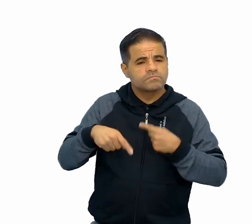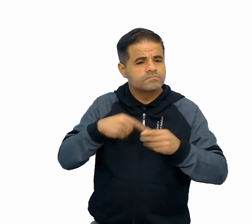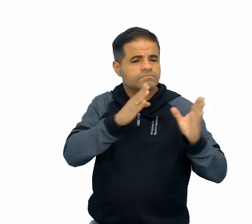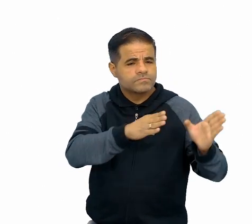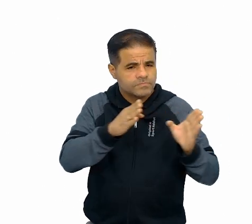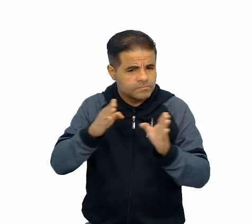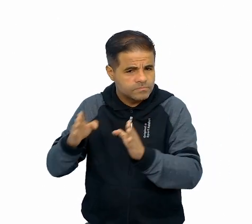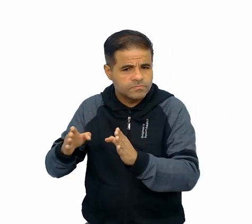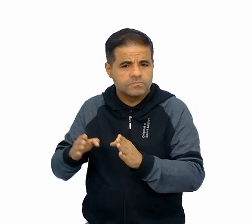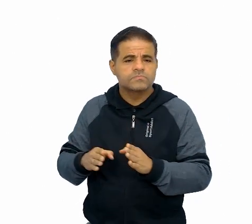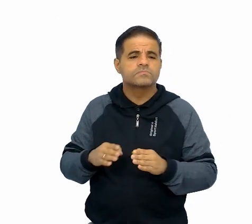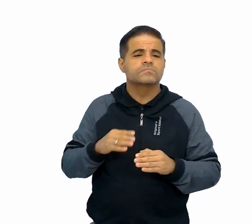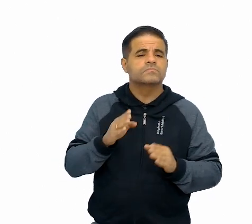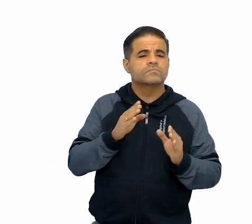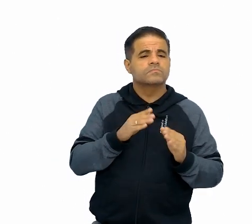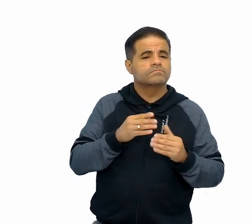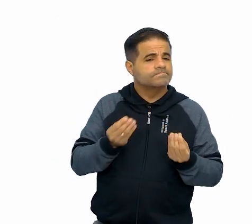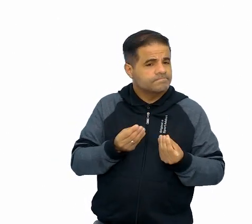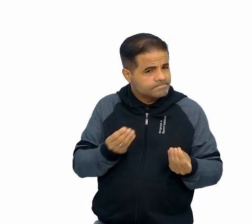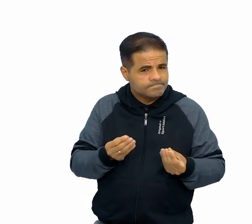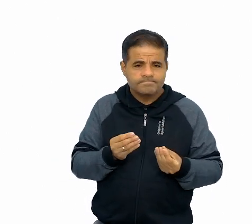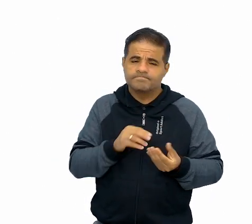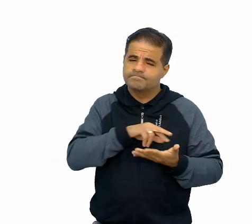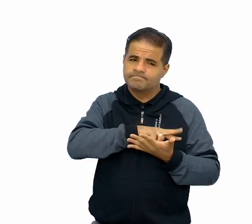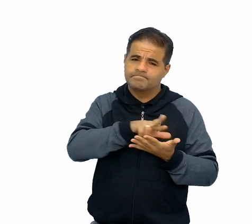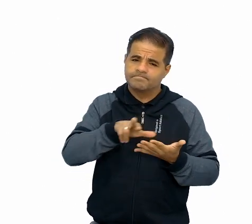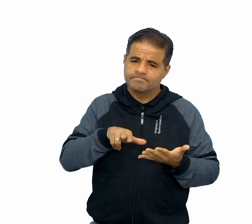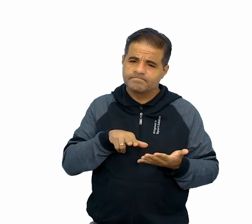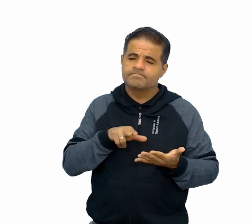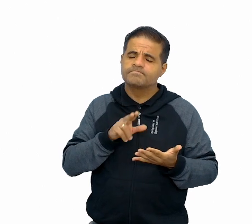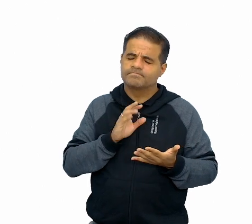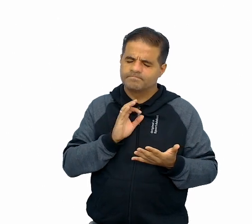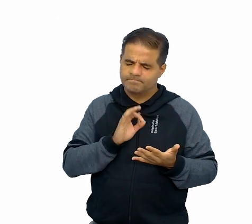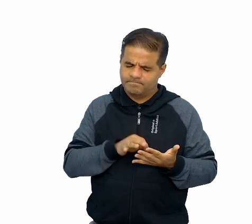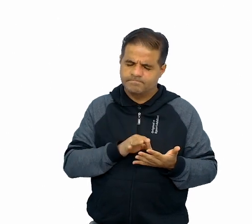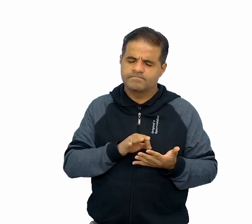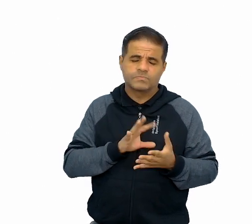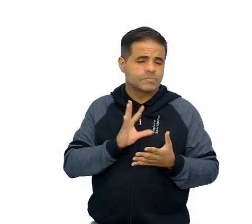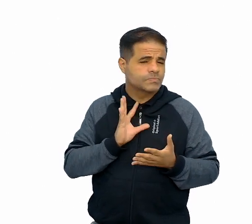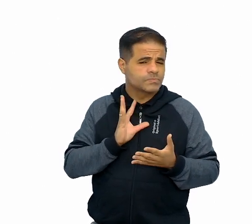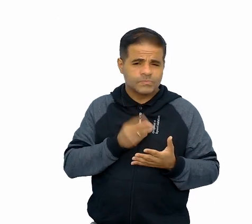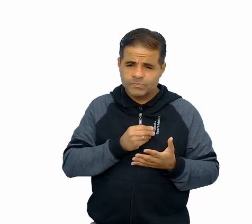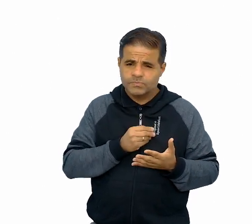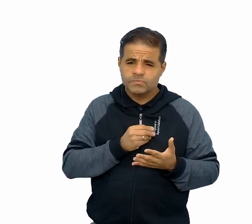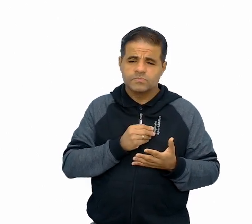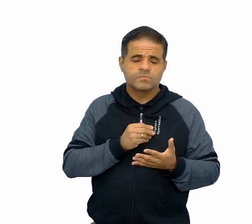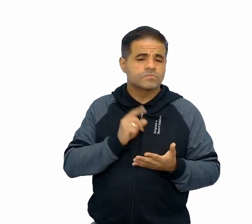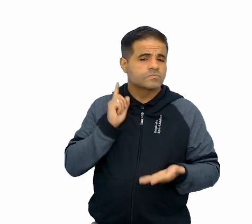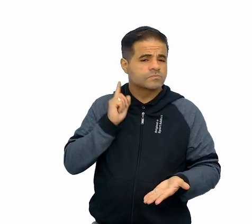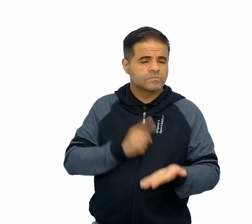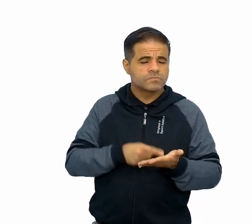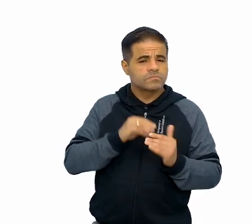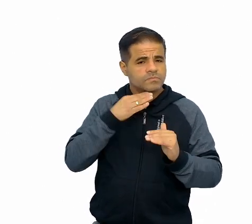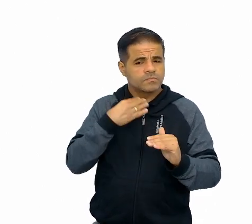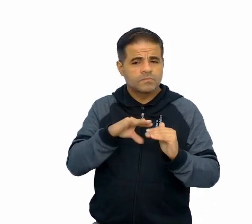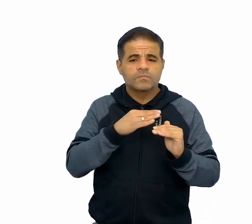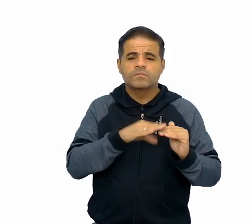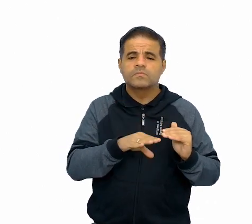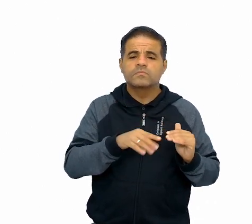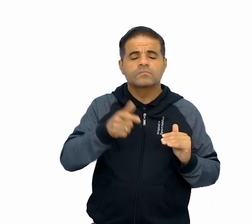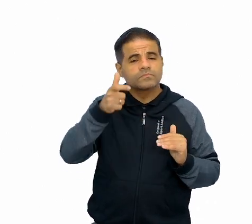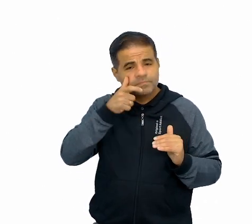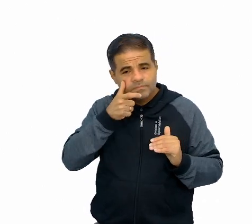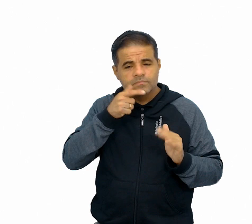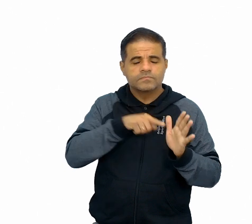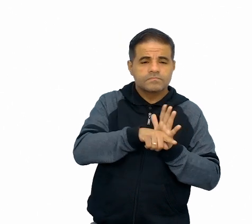modelizar alguns procedimentos, enfim, tudo que potencialize a investigação e a análise